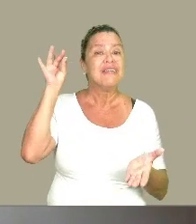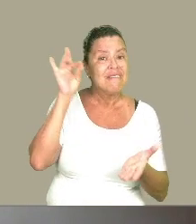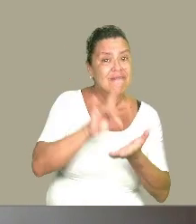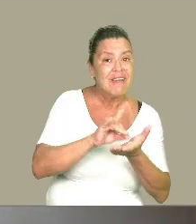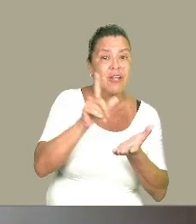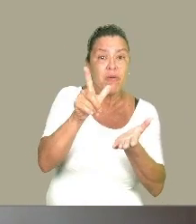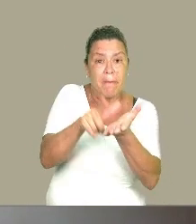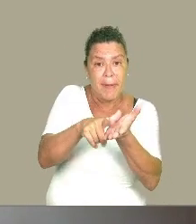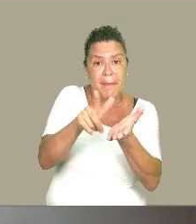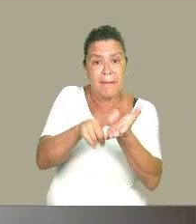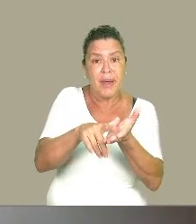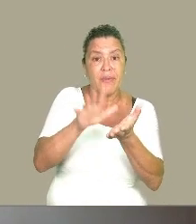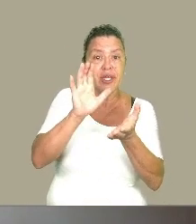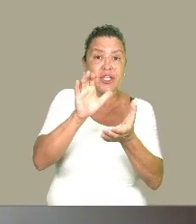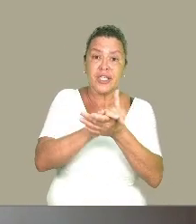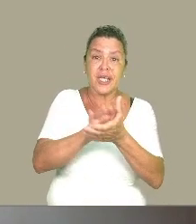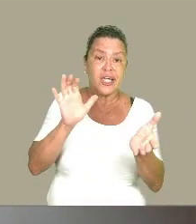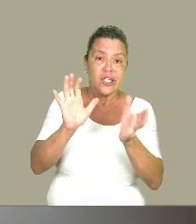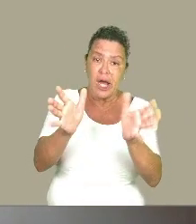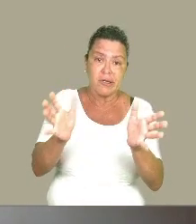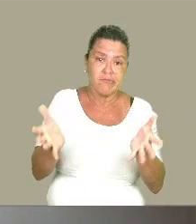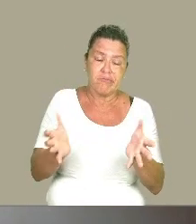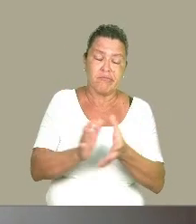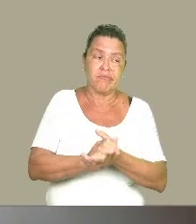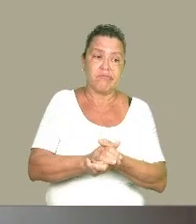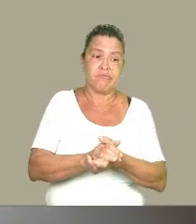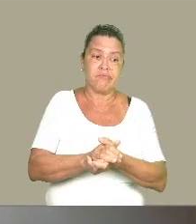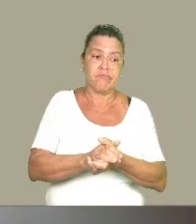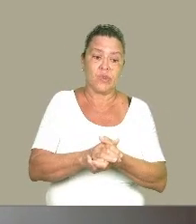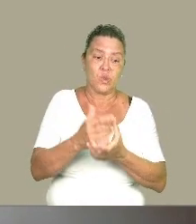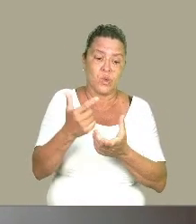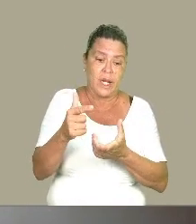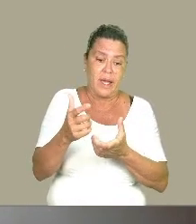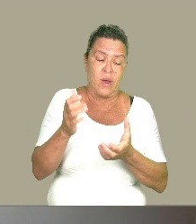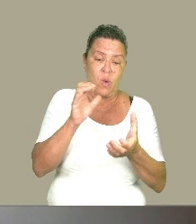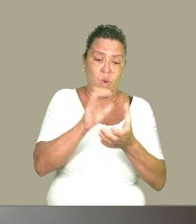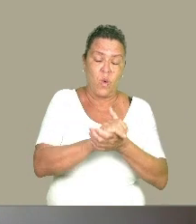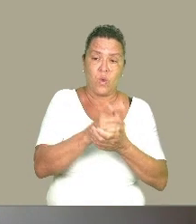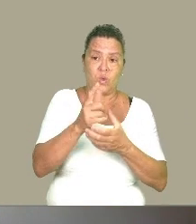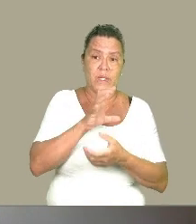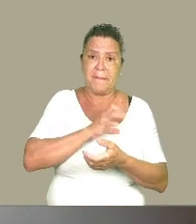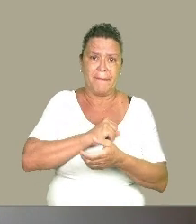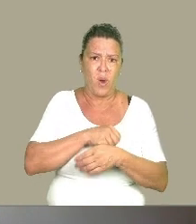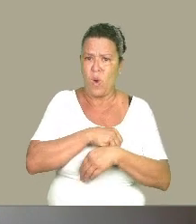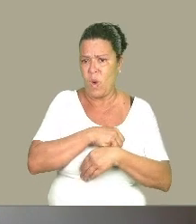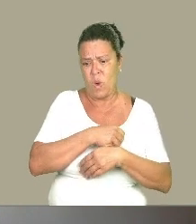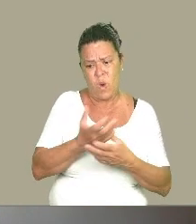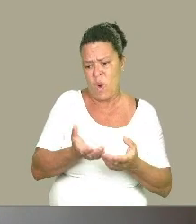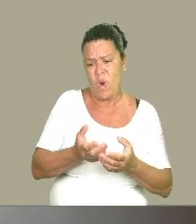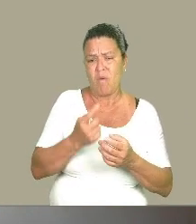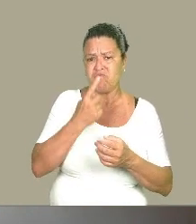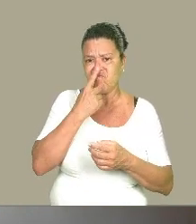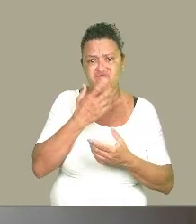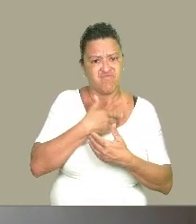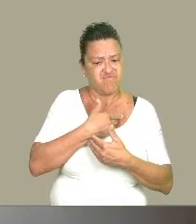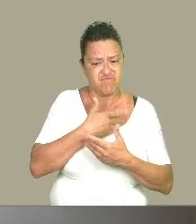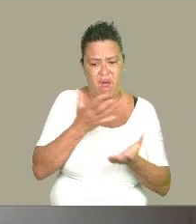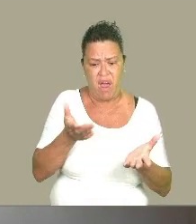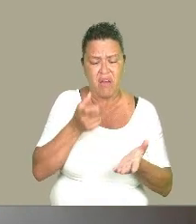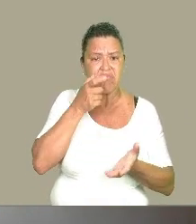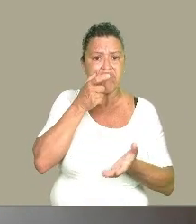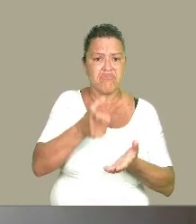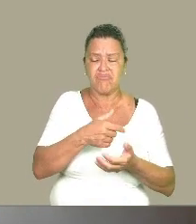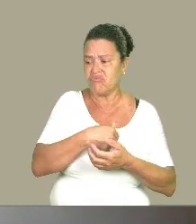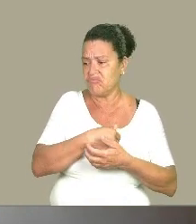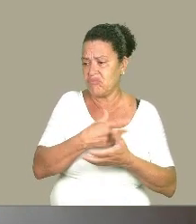o que já de fato está separado, né? Aquele casal que já não tem mais uma relação amorosa, uma relação afetiva, interesses